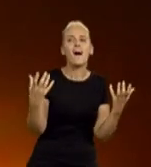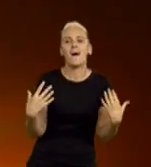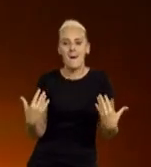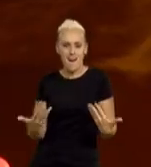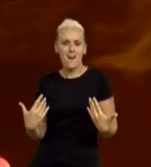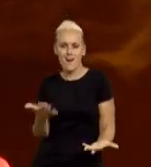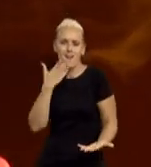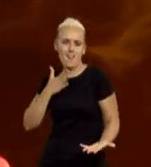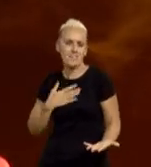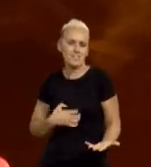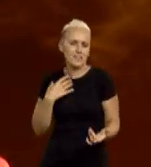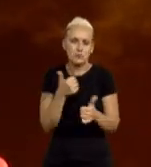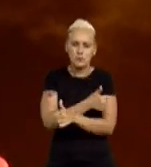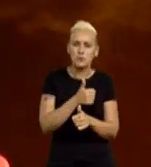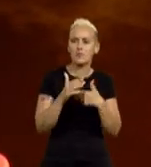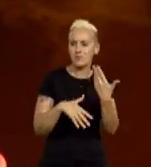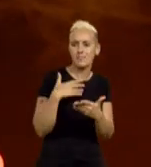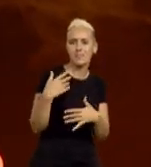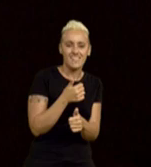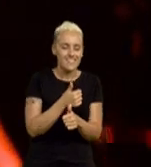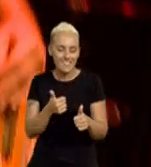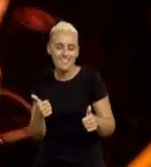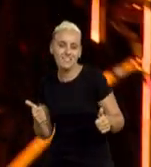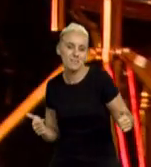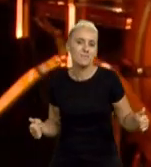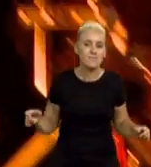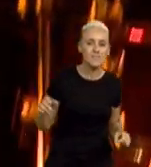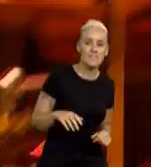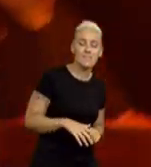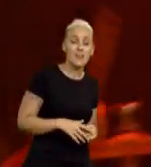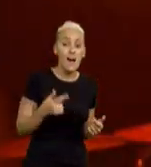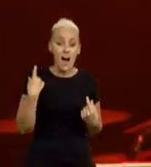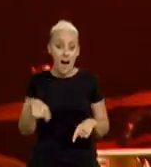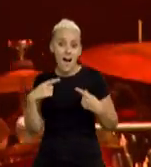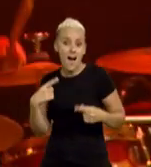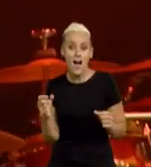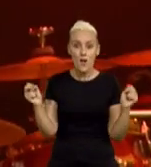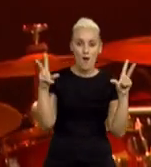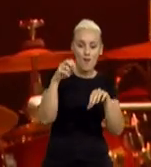There'll be nothing wrong with his shadow and his song. There's a new